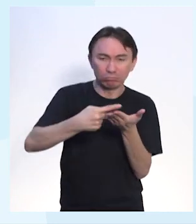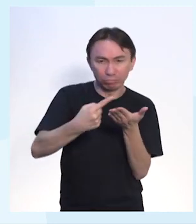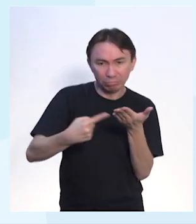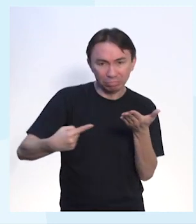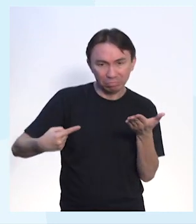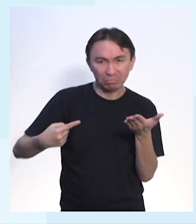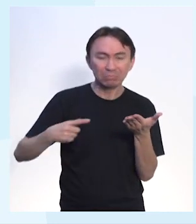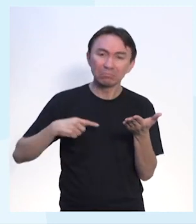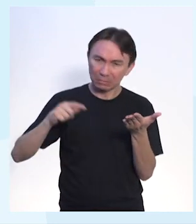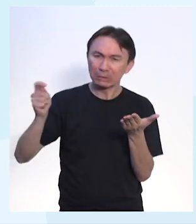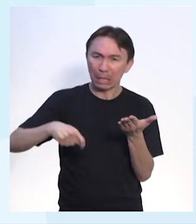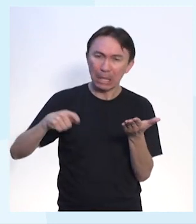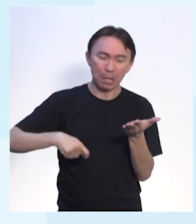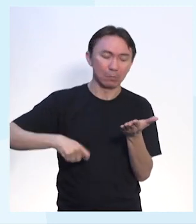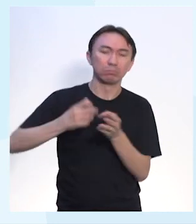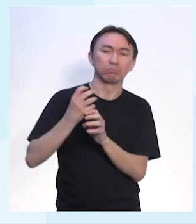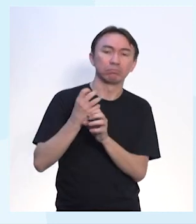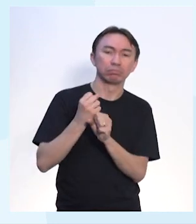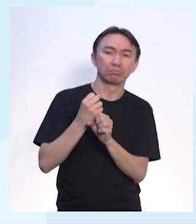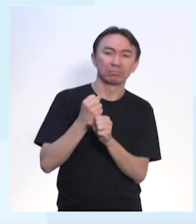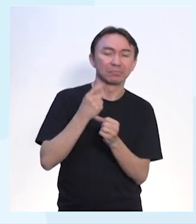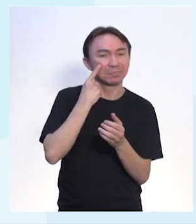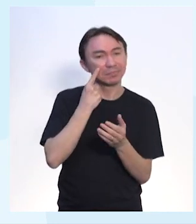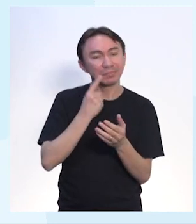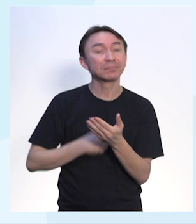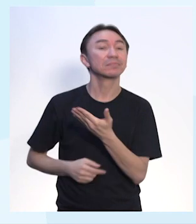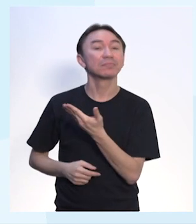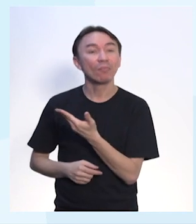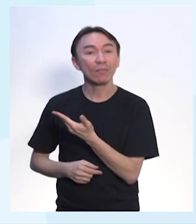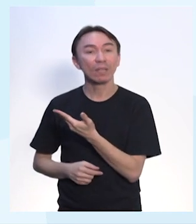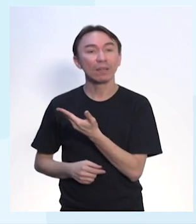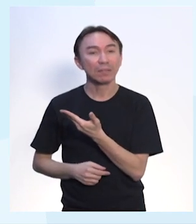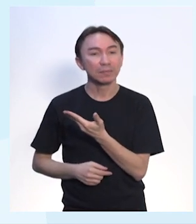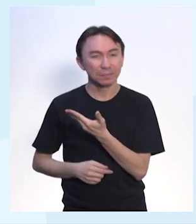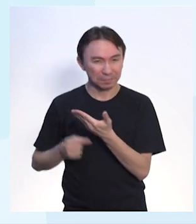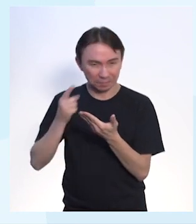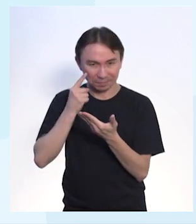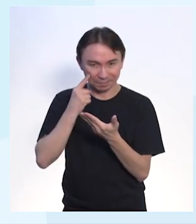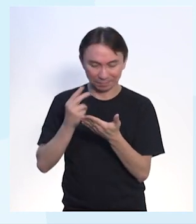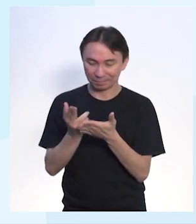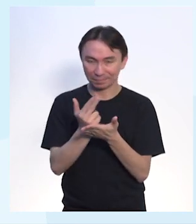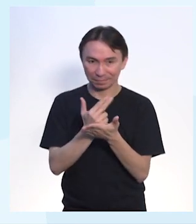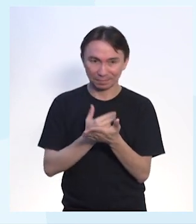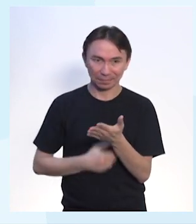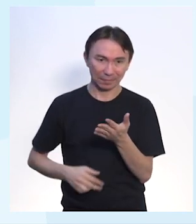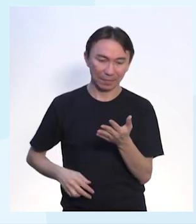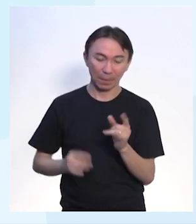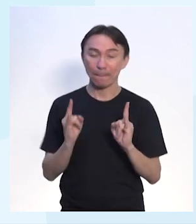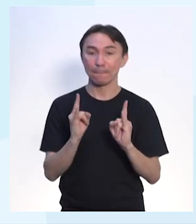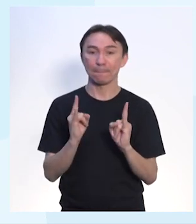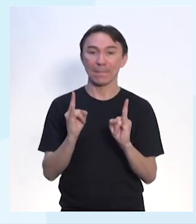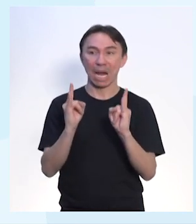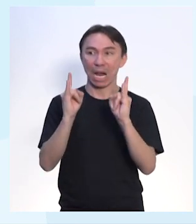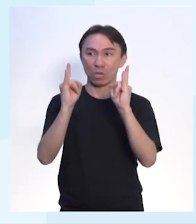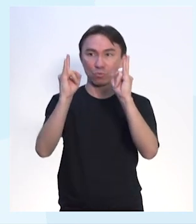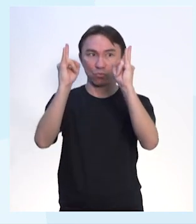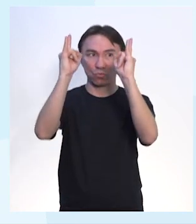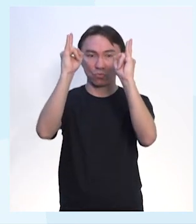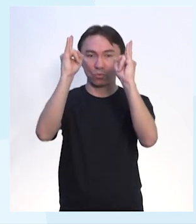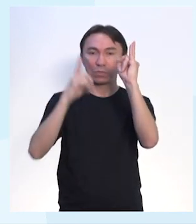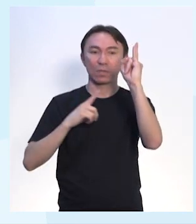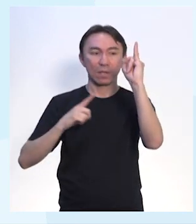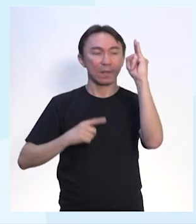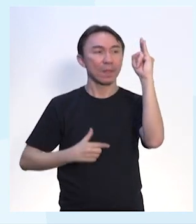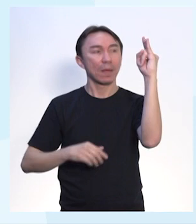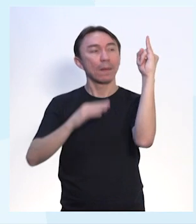bom. Então tá assim, ó. Observe a figura a seguir. Um prédio projeta no solo uma sombra